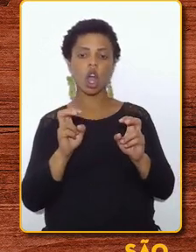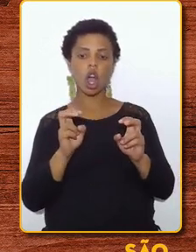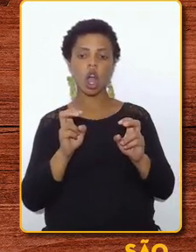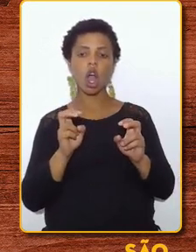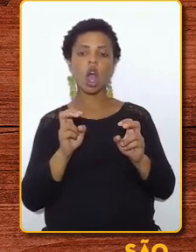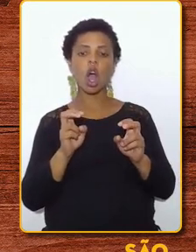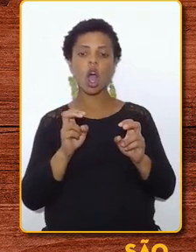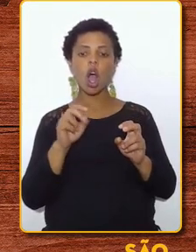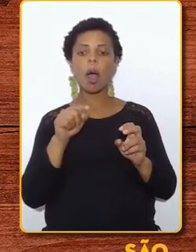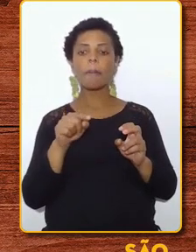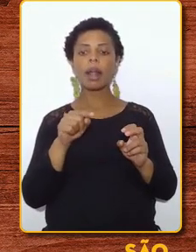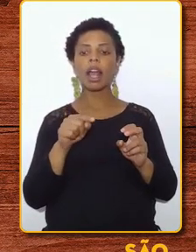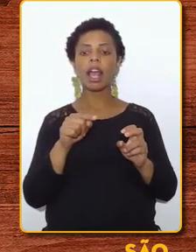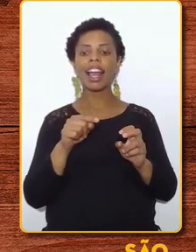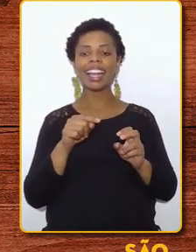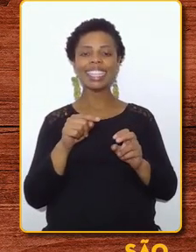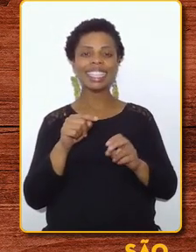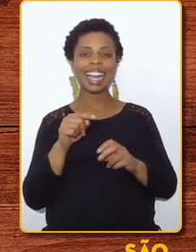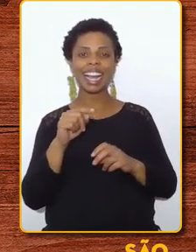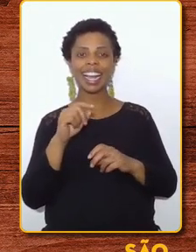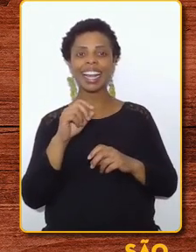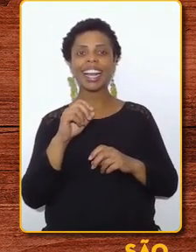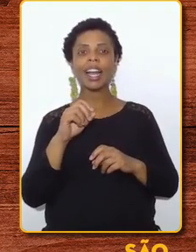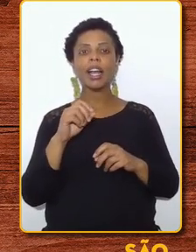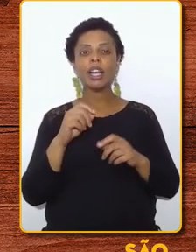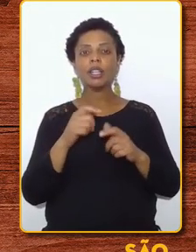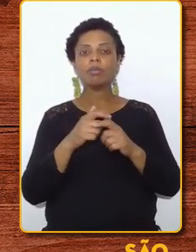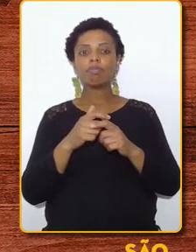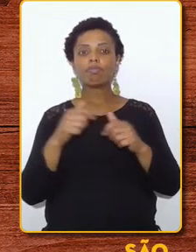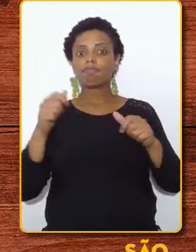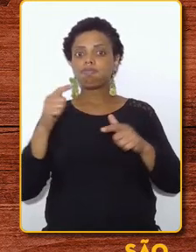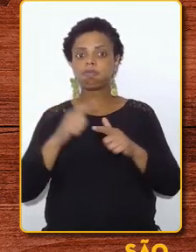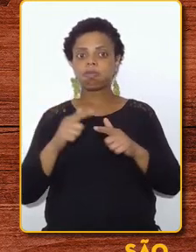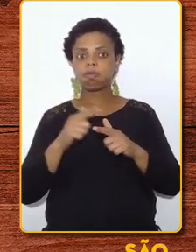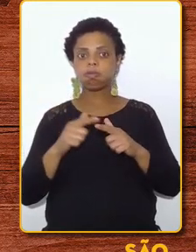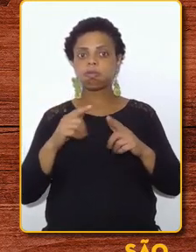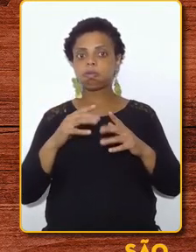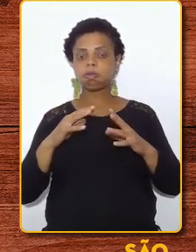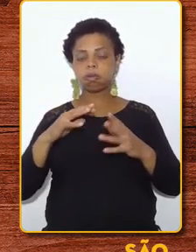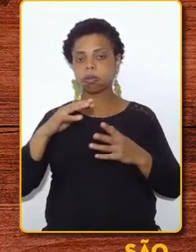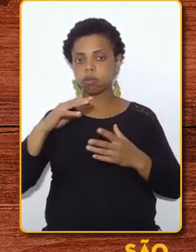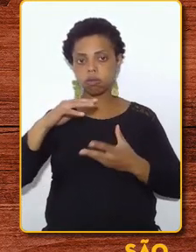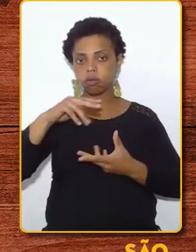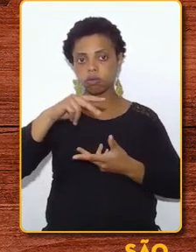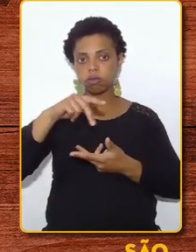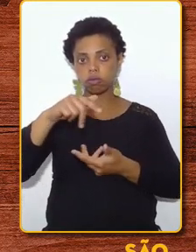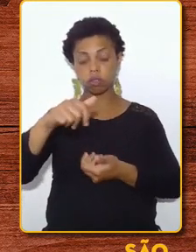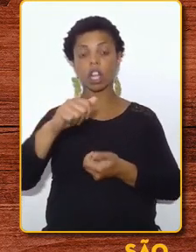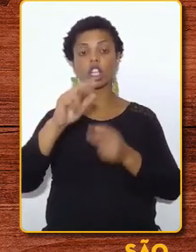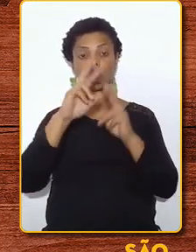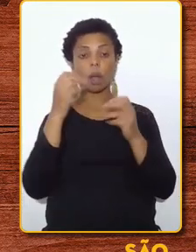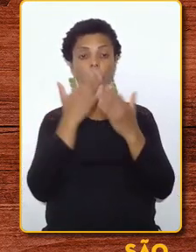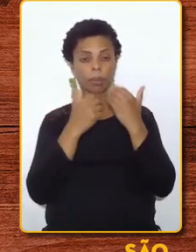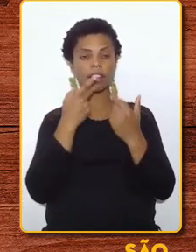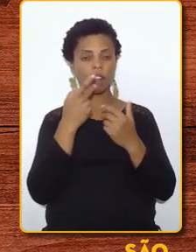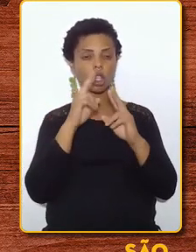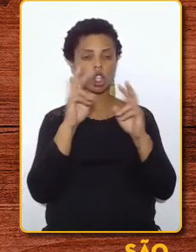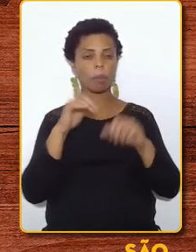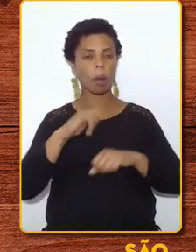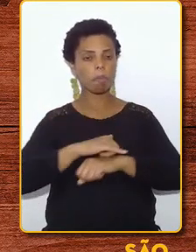global, né, realmente relacionada ao alimento, essa história que você trouxe da obesidade. Eu queria te perguntar se você acha que a